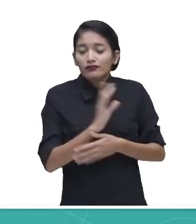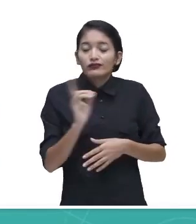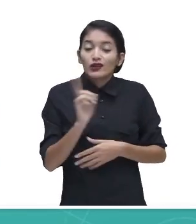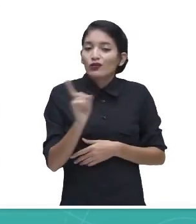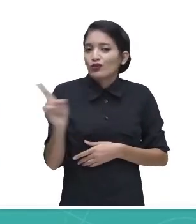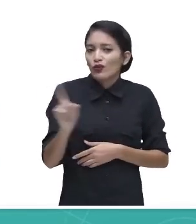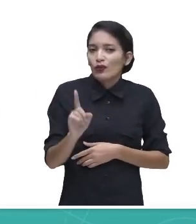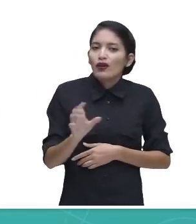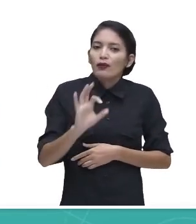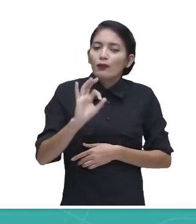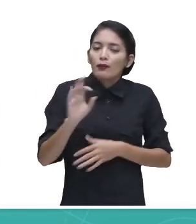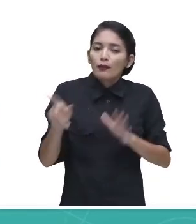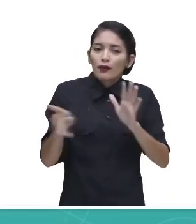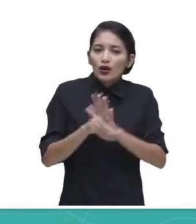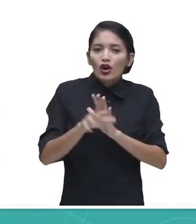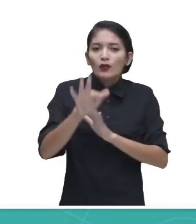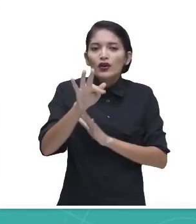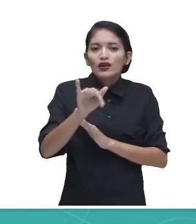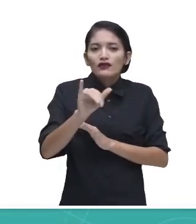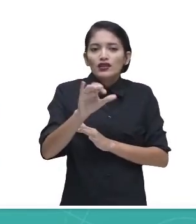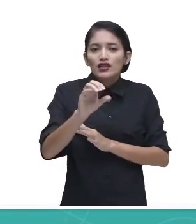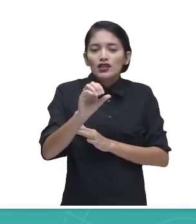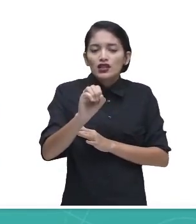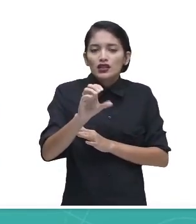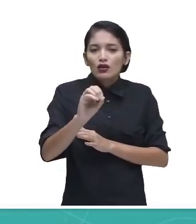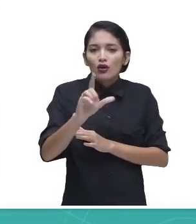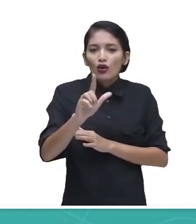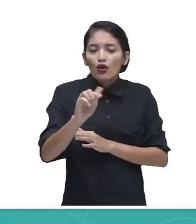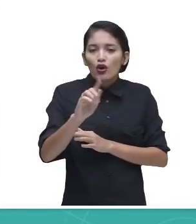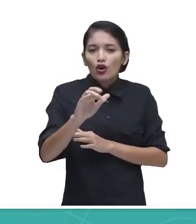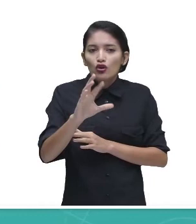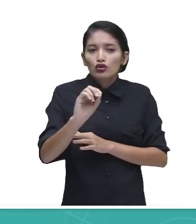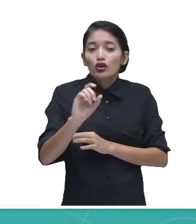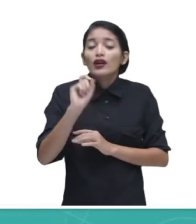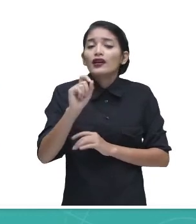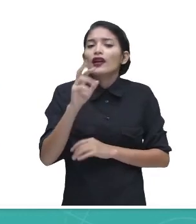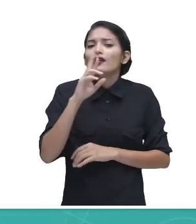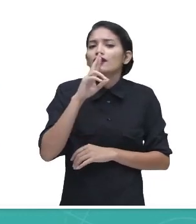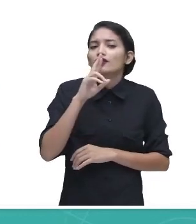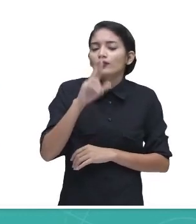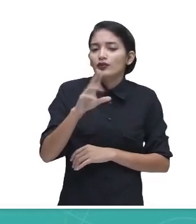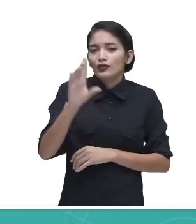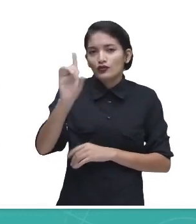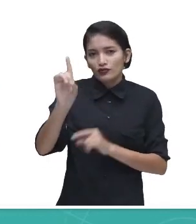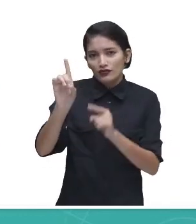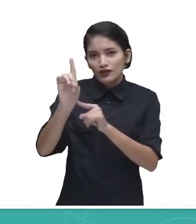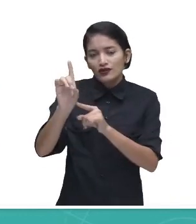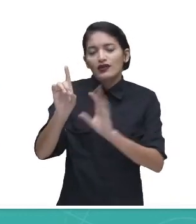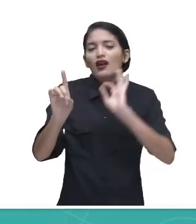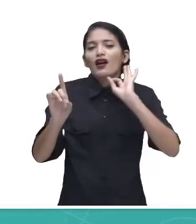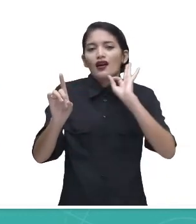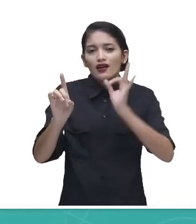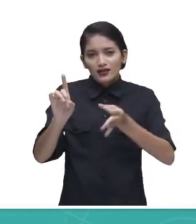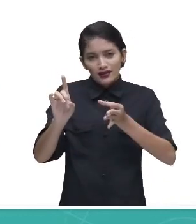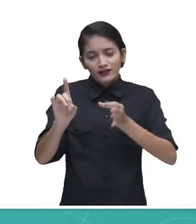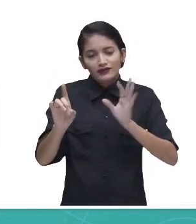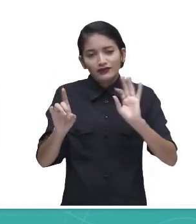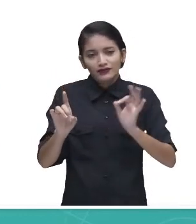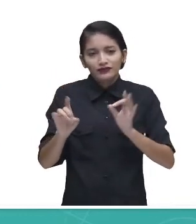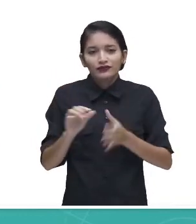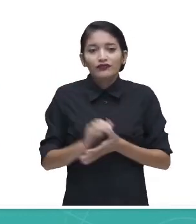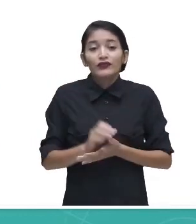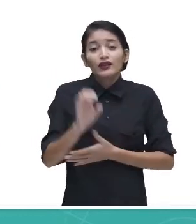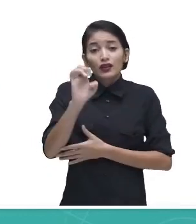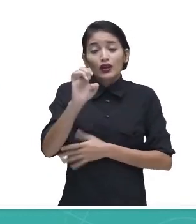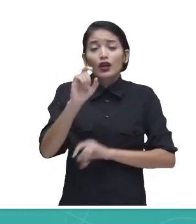não é fisiológico, é anatômico. Então, quem respondeu a letra D, ó, e acertou, está correto. A letra